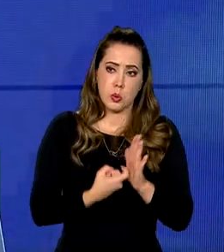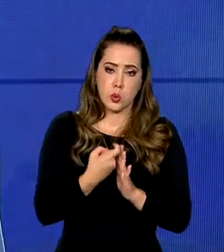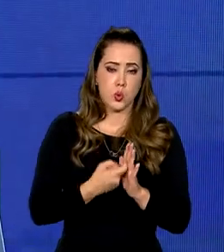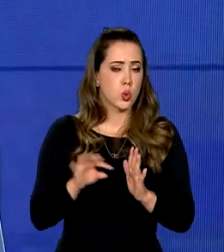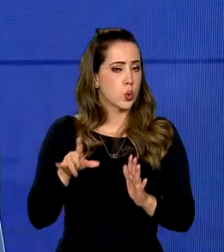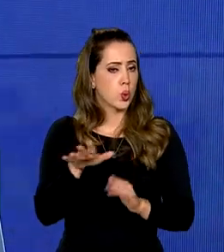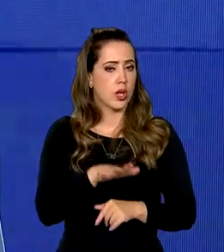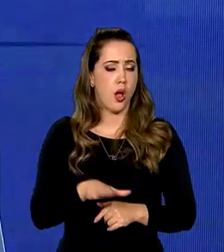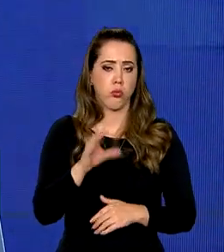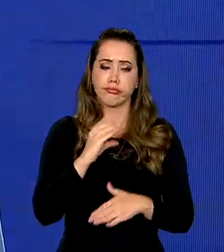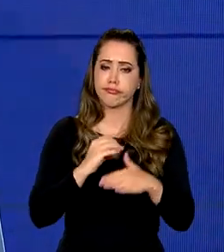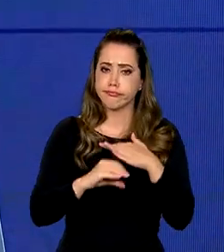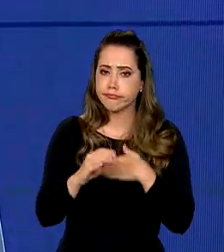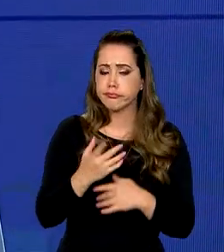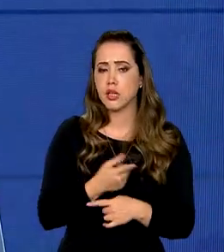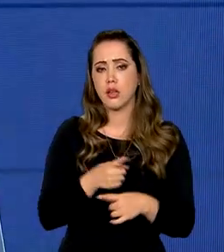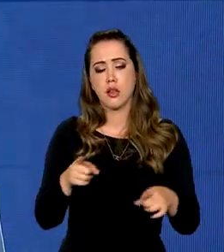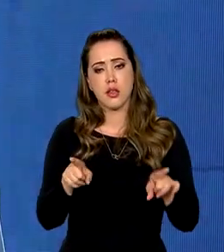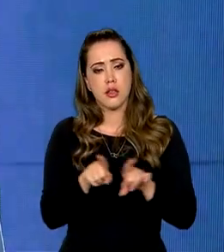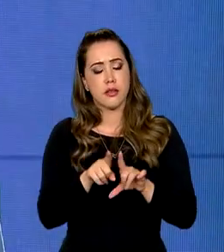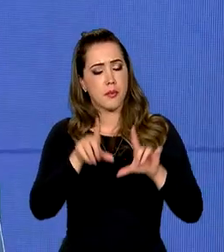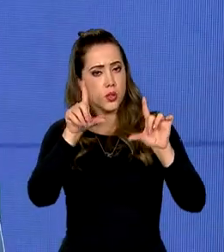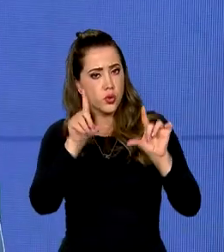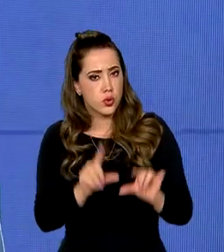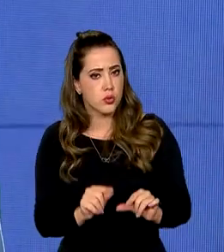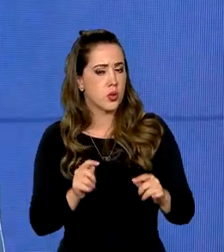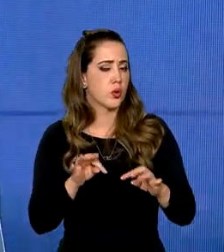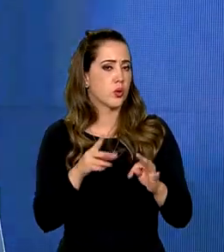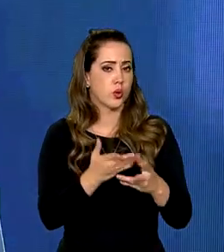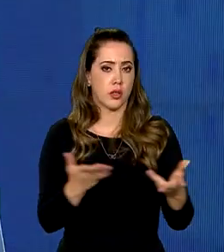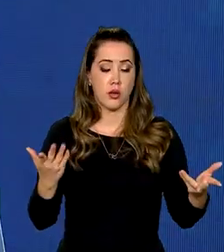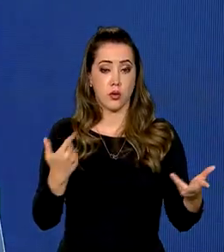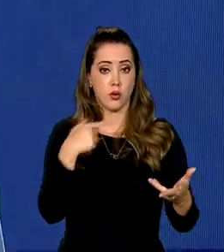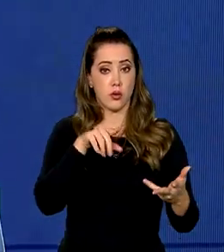completamente investimento e desonerar completamente exportação.